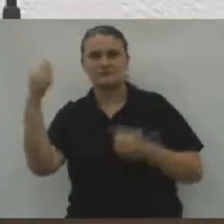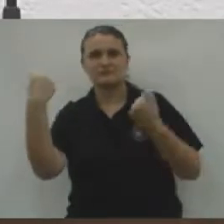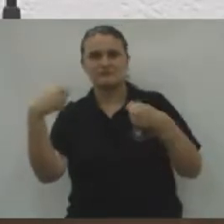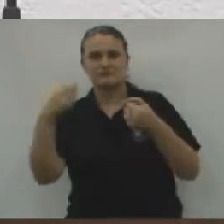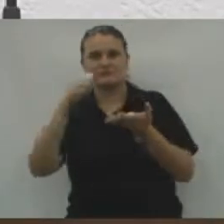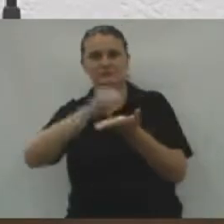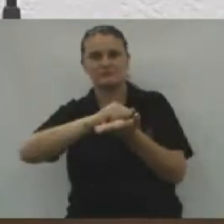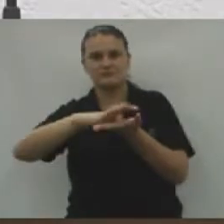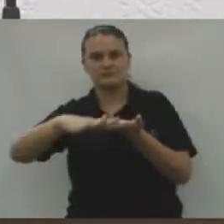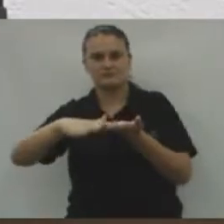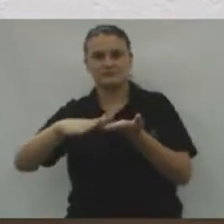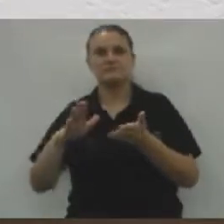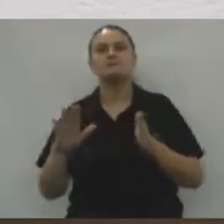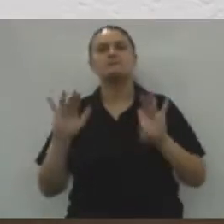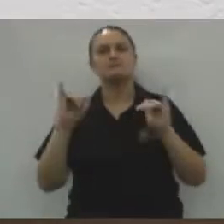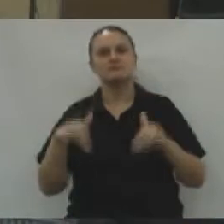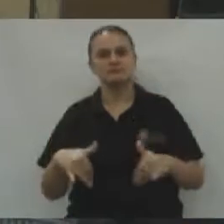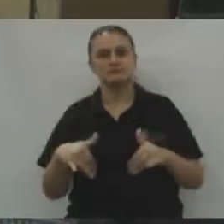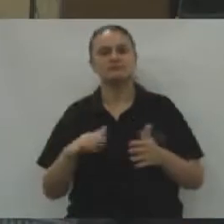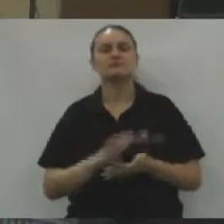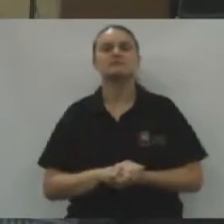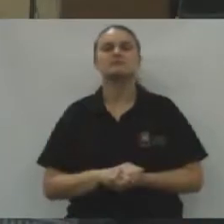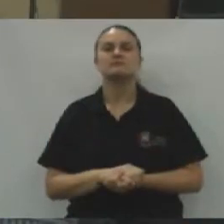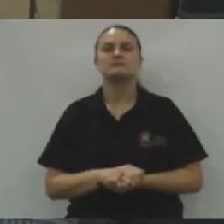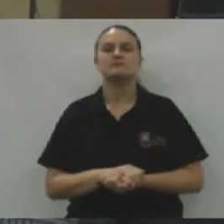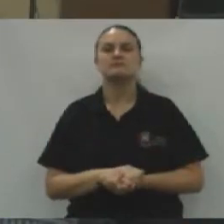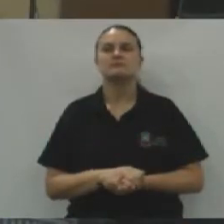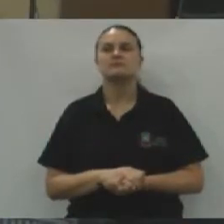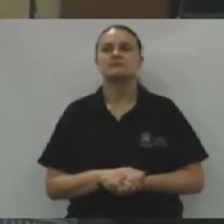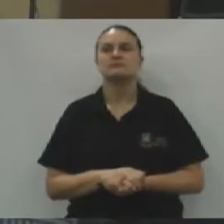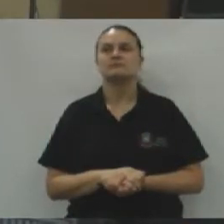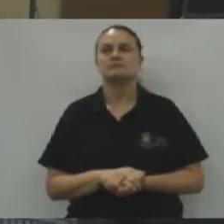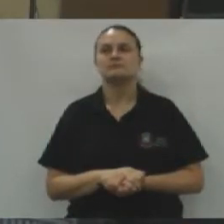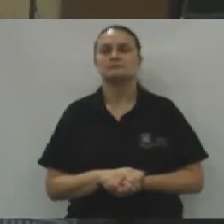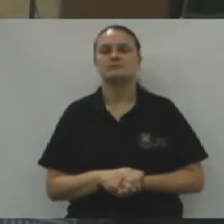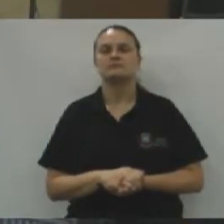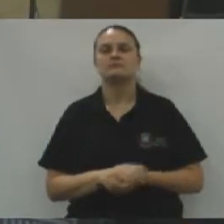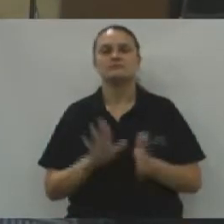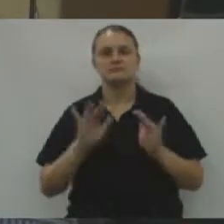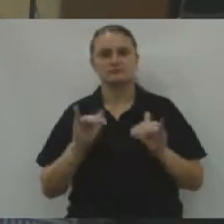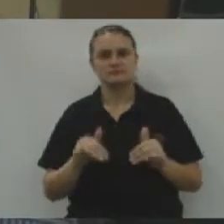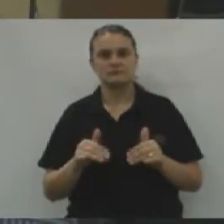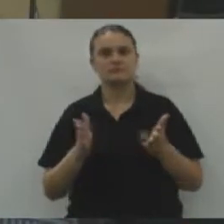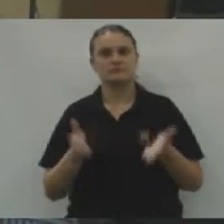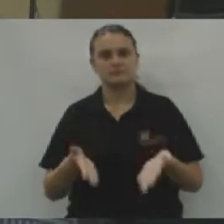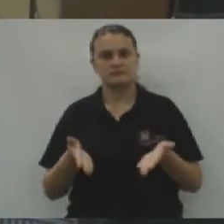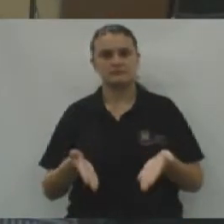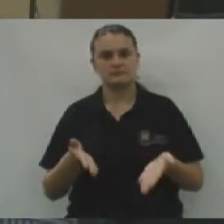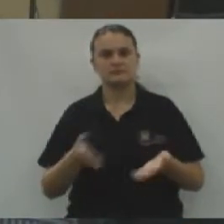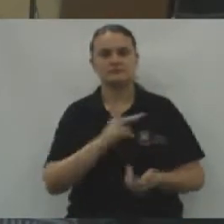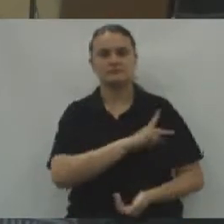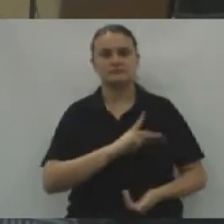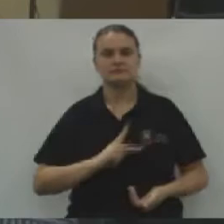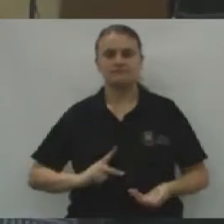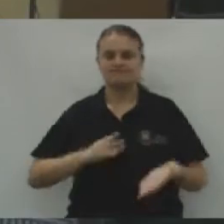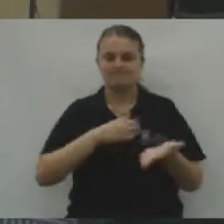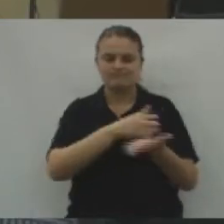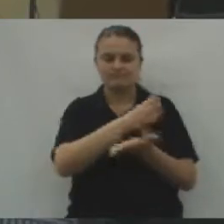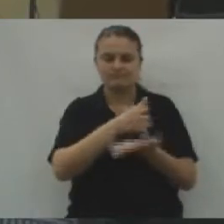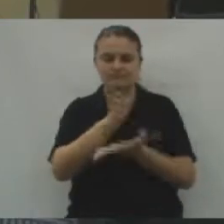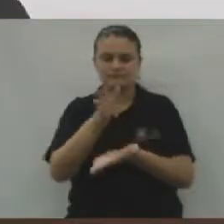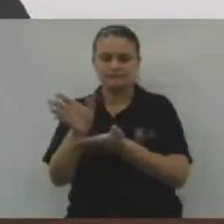do expediente, senhor presidente. Fim do expediente, então, esta presidência despacha